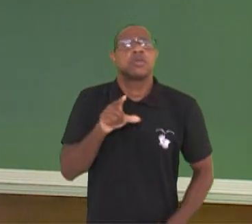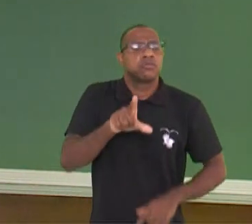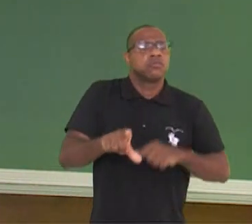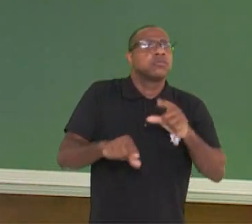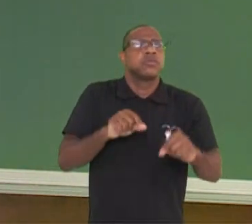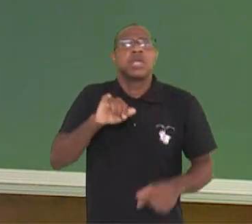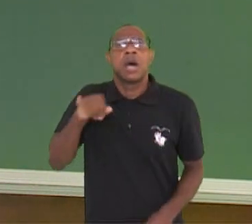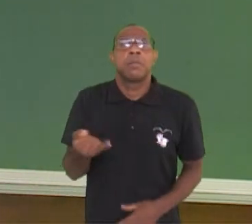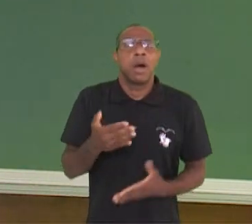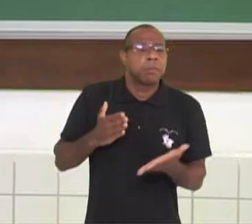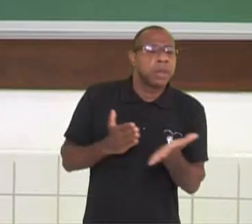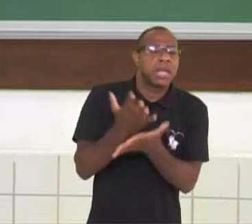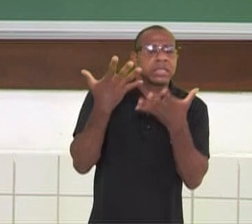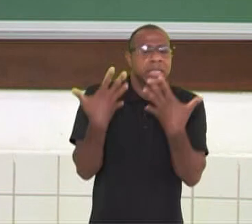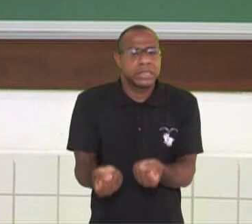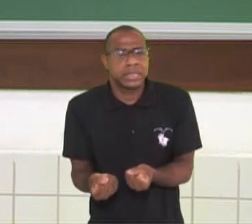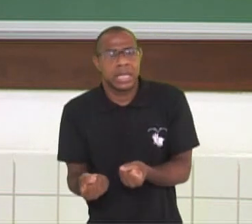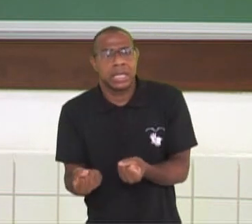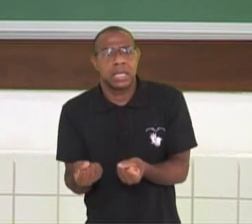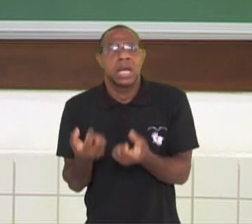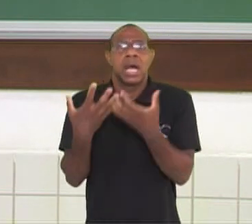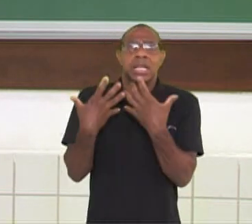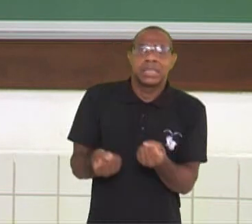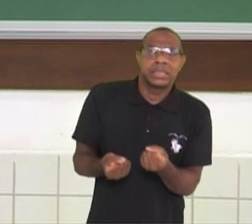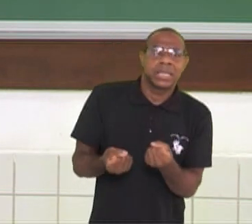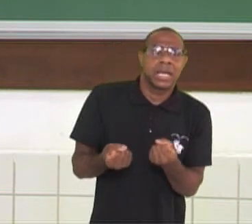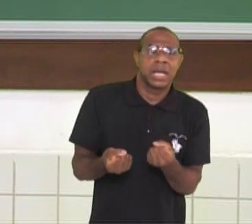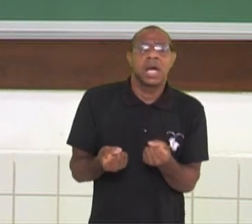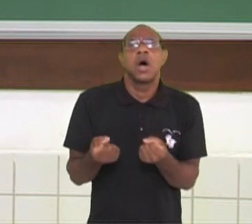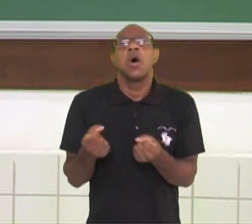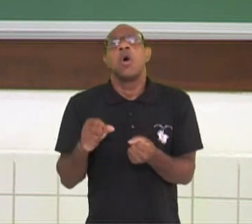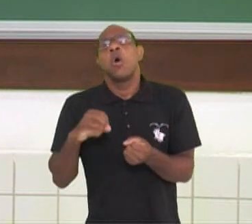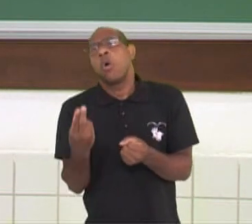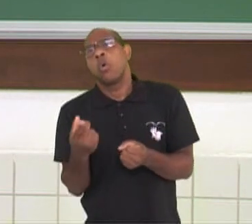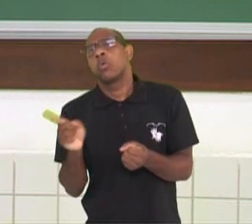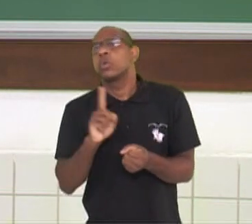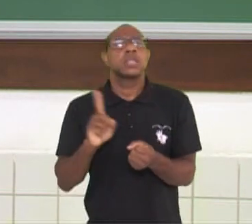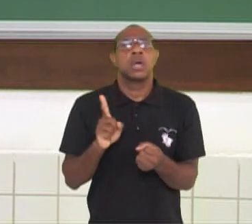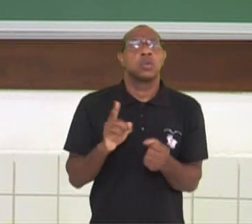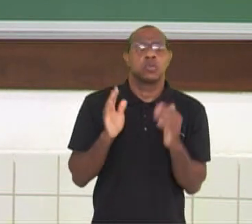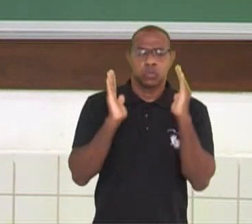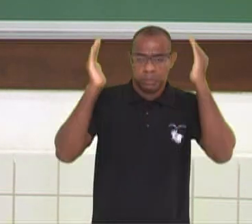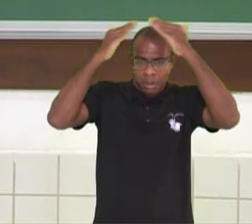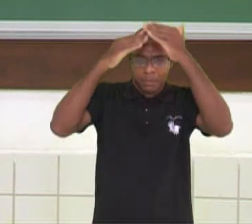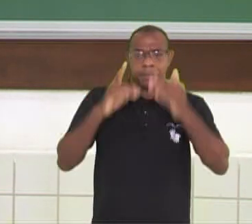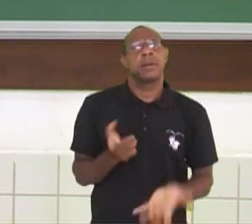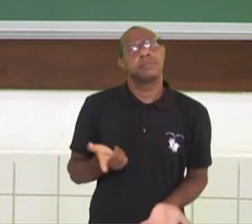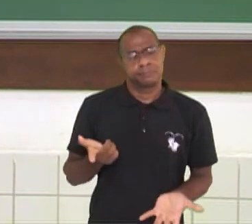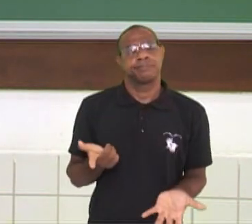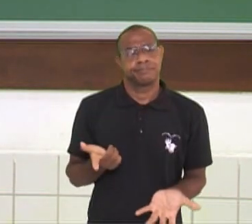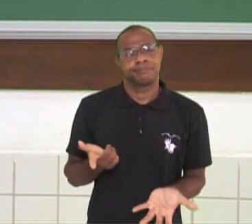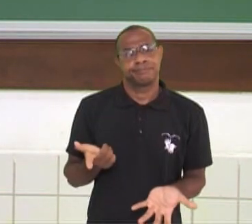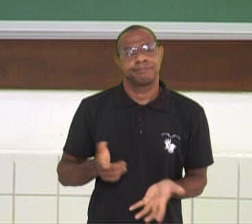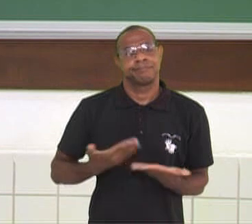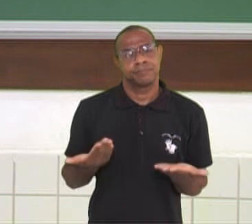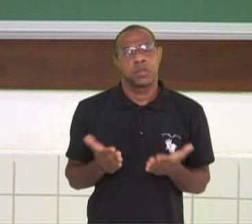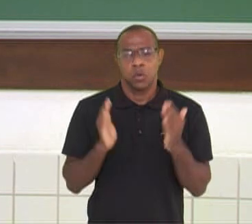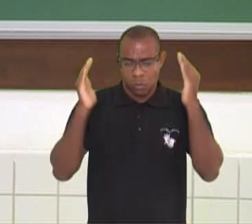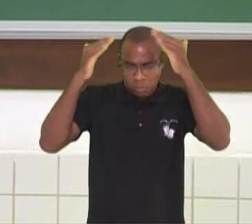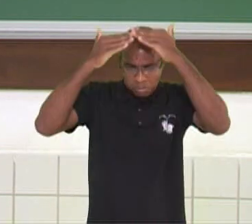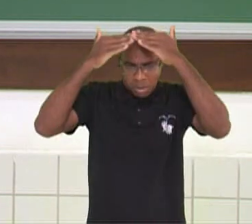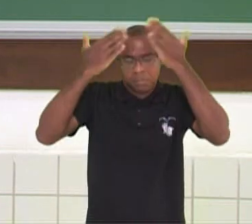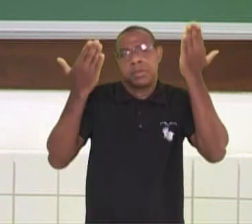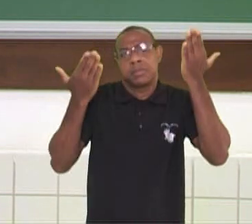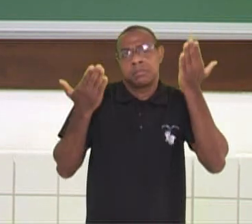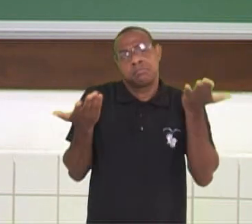de aprovar ou não as bulas, as ordens do Papa para a Igreja aqui no Brasil. O que quer dizer isso? Dentro da